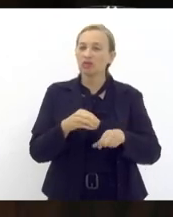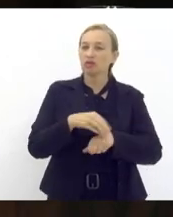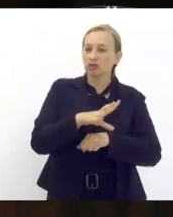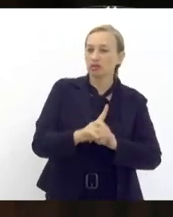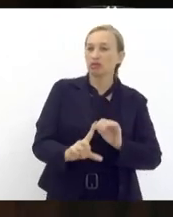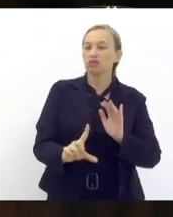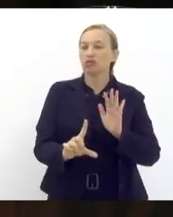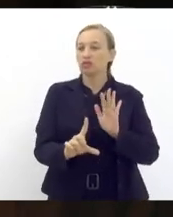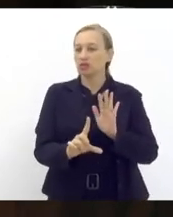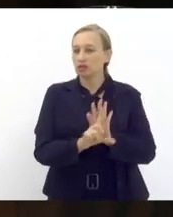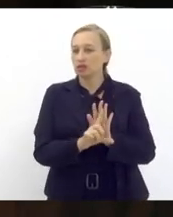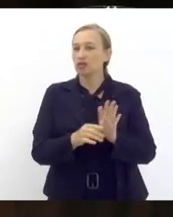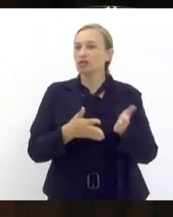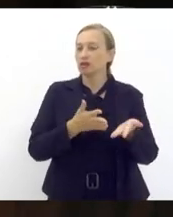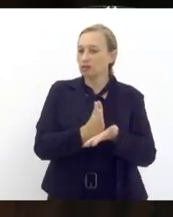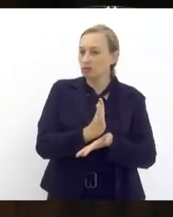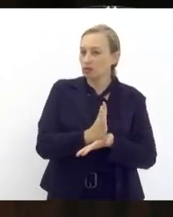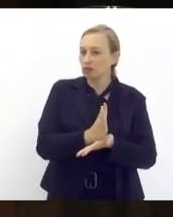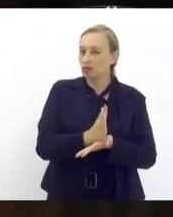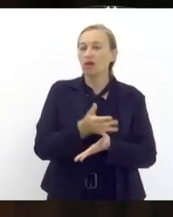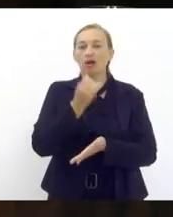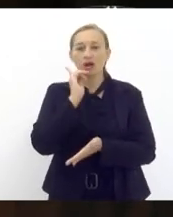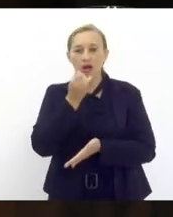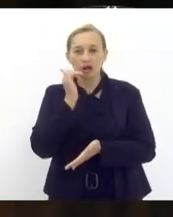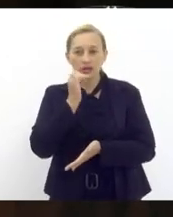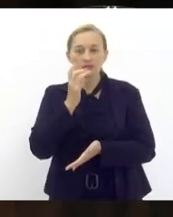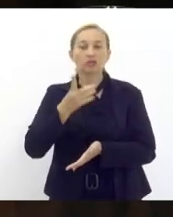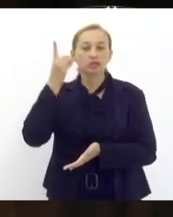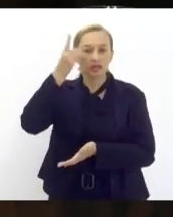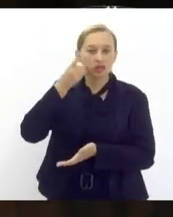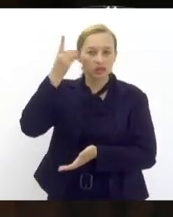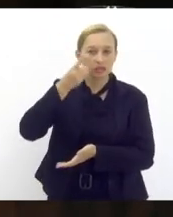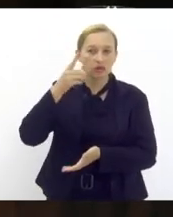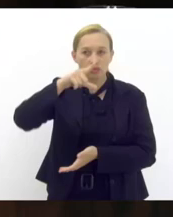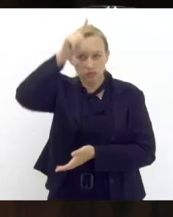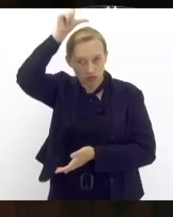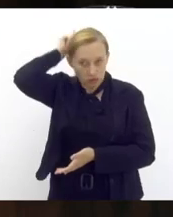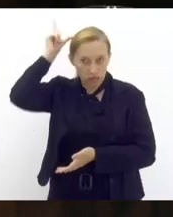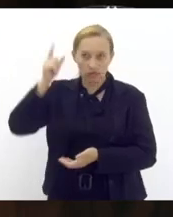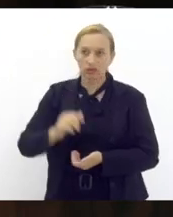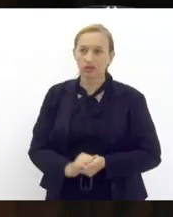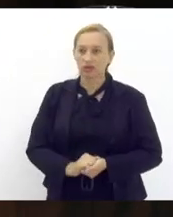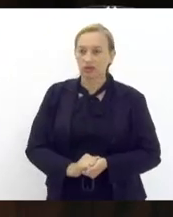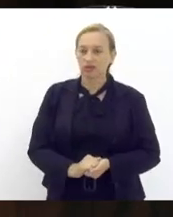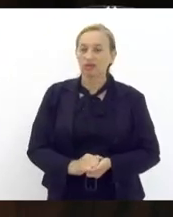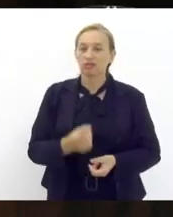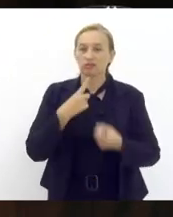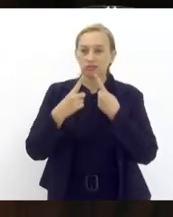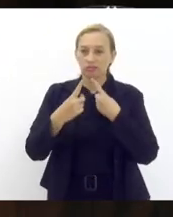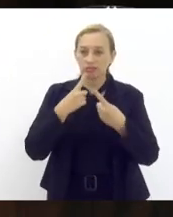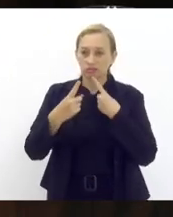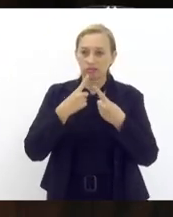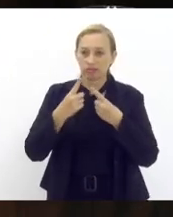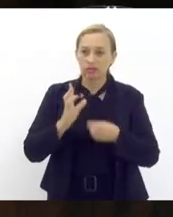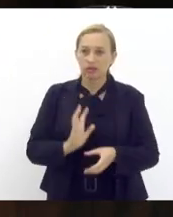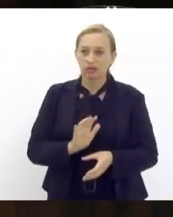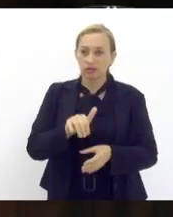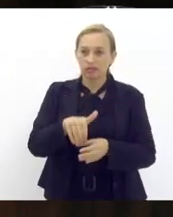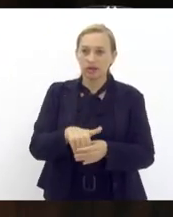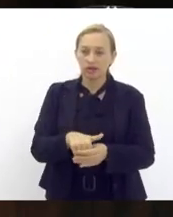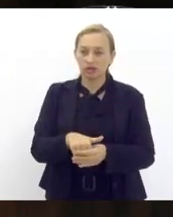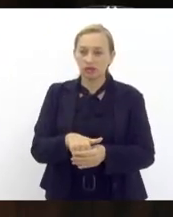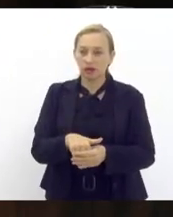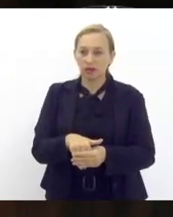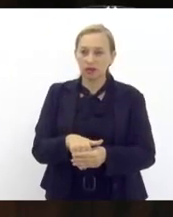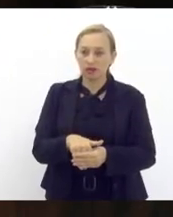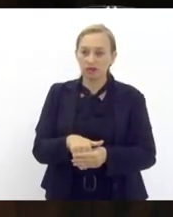Legislativas, favorável. Relator, deputado Luiz Paulo. Em discussão. Não havendo